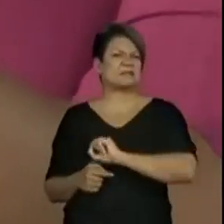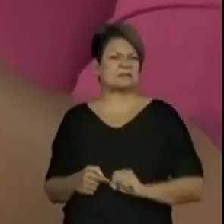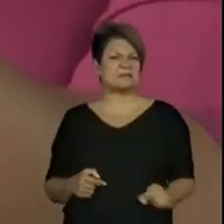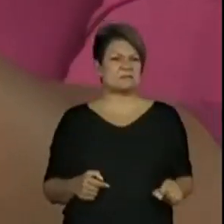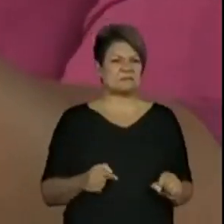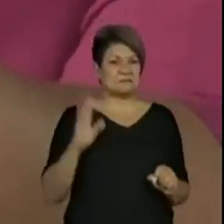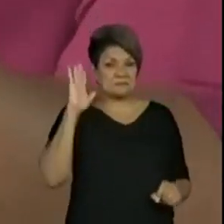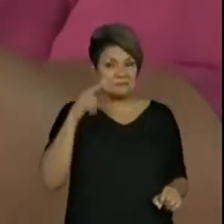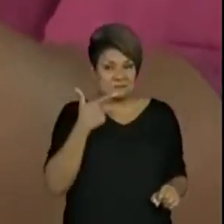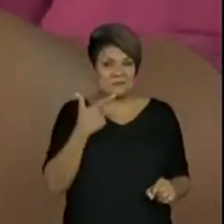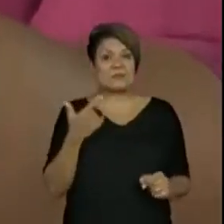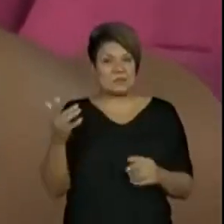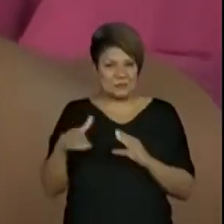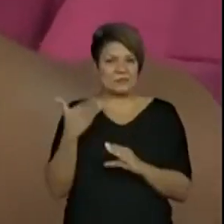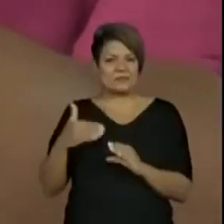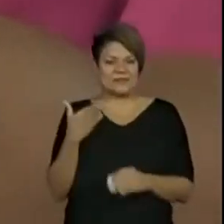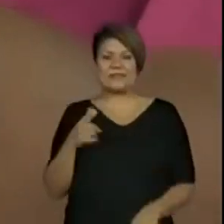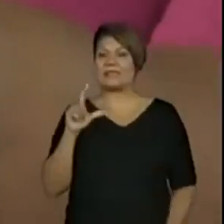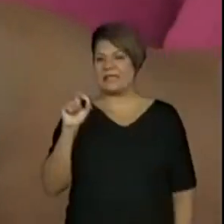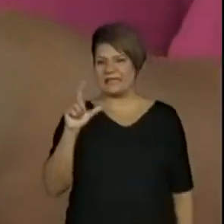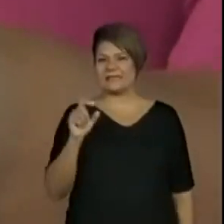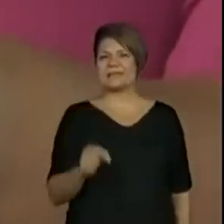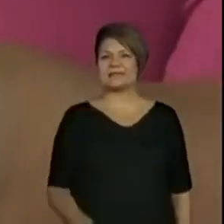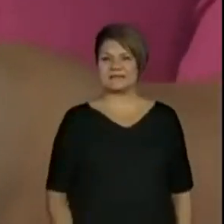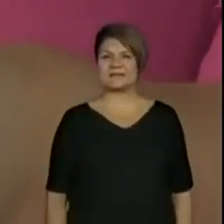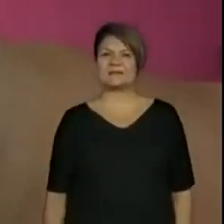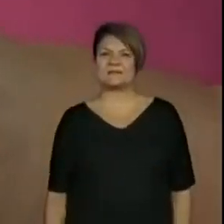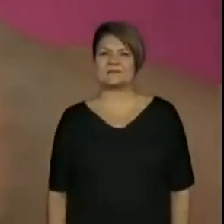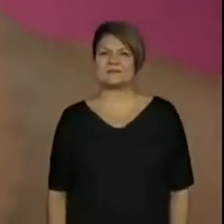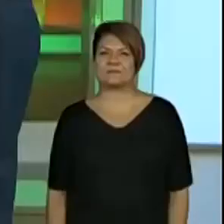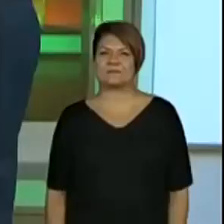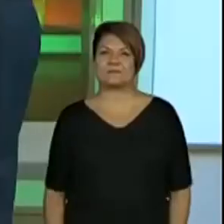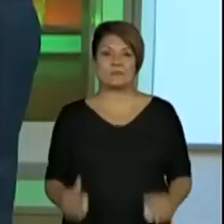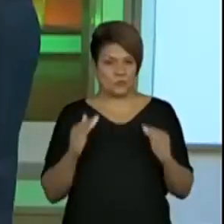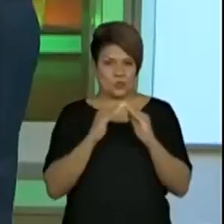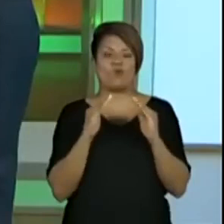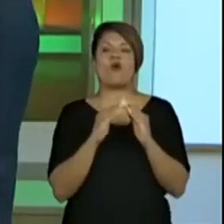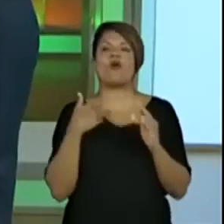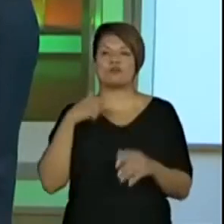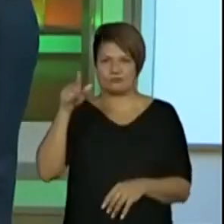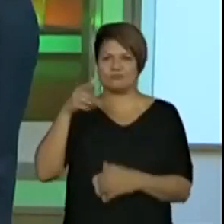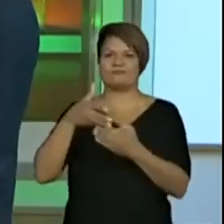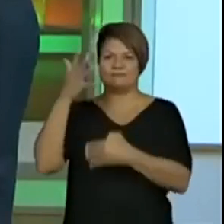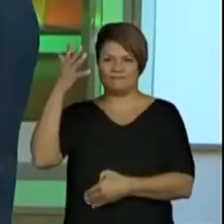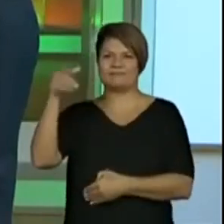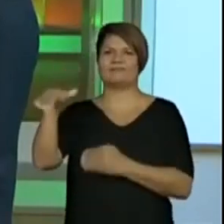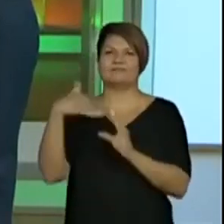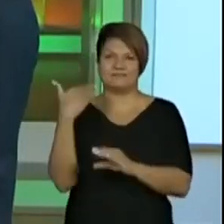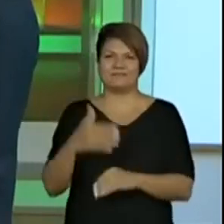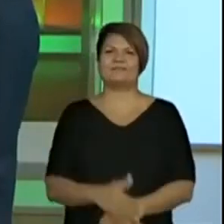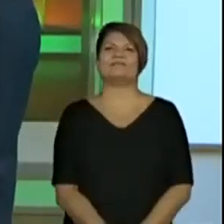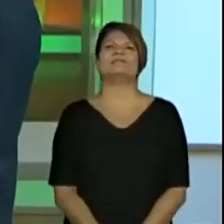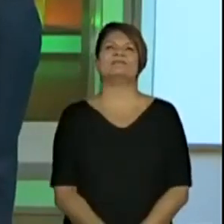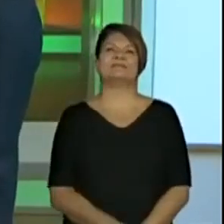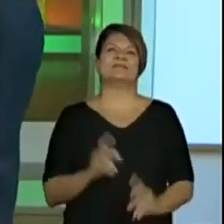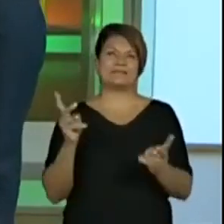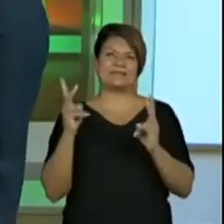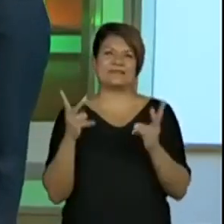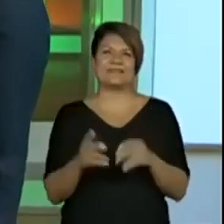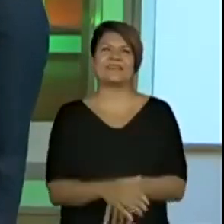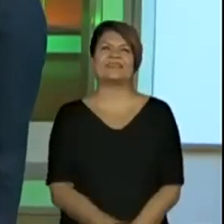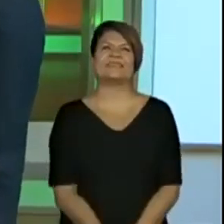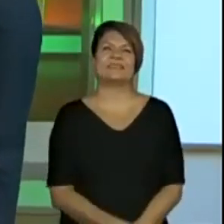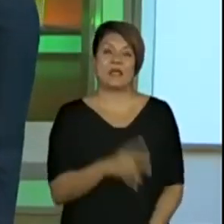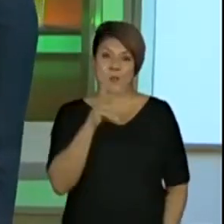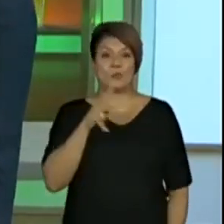me dizendo 10. Vamos colocar. Posso? 10. Vai com eles? Vou com eles. Ah lá, turminha. Com eles eu tô sempre bem. Ó, a